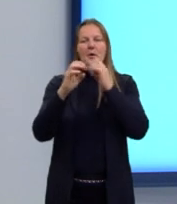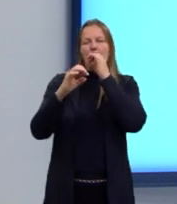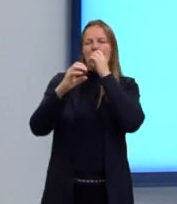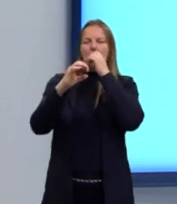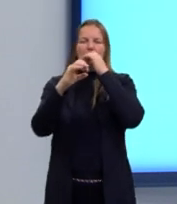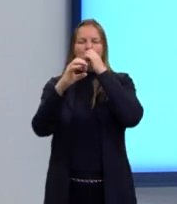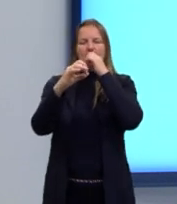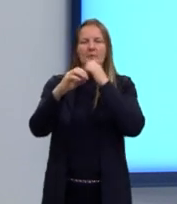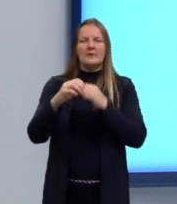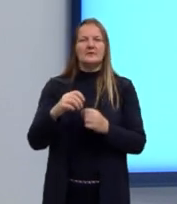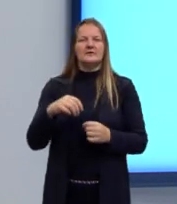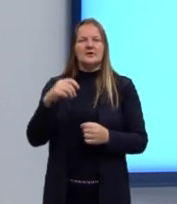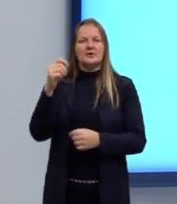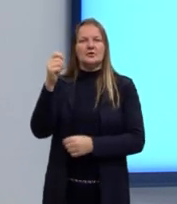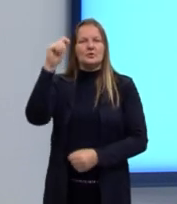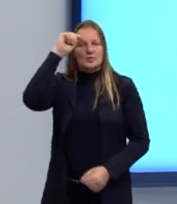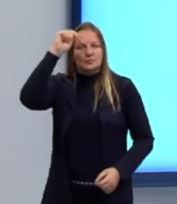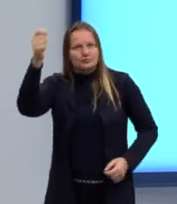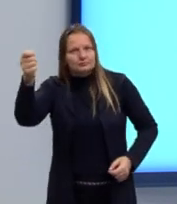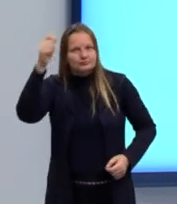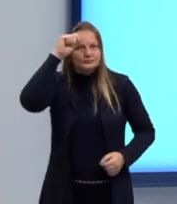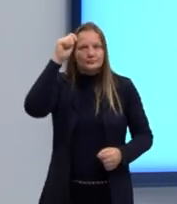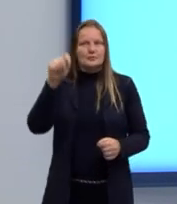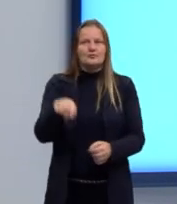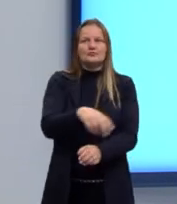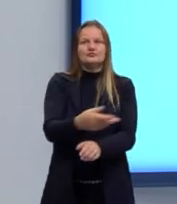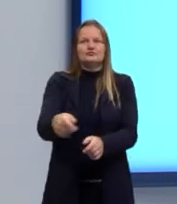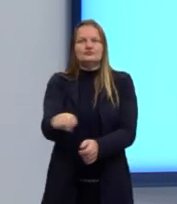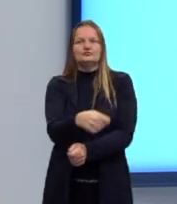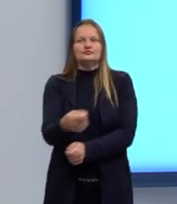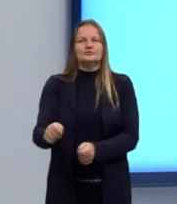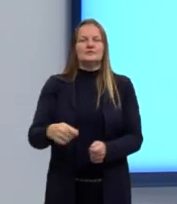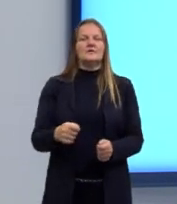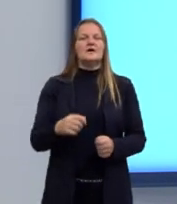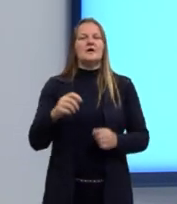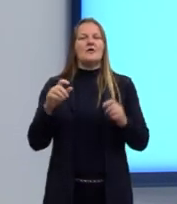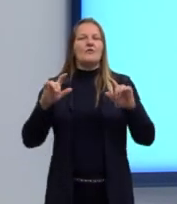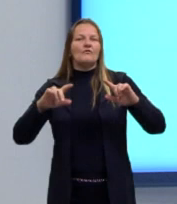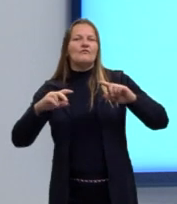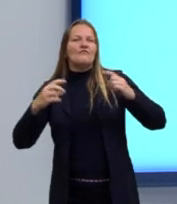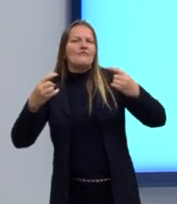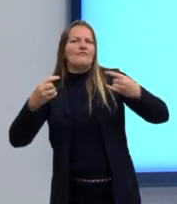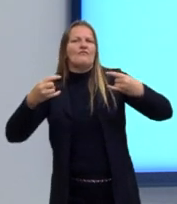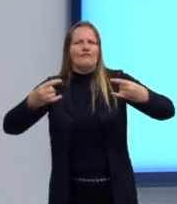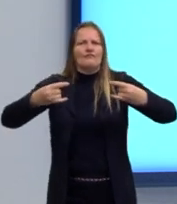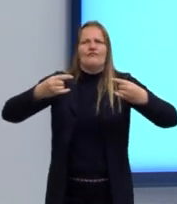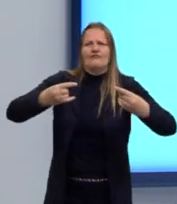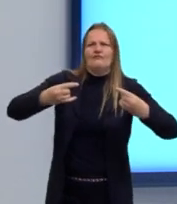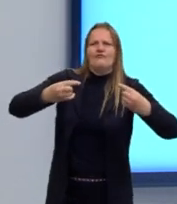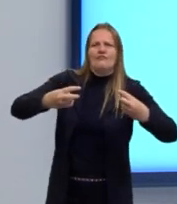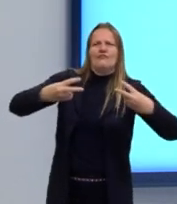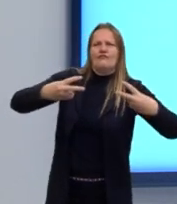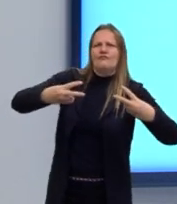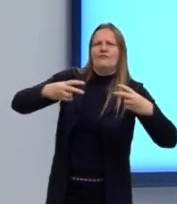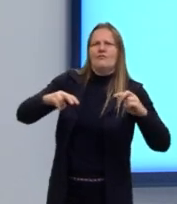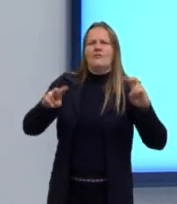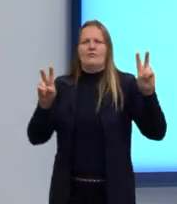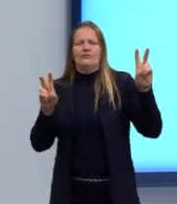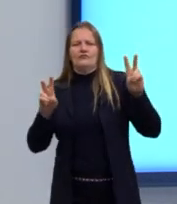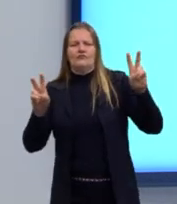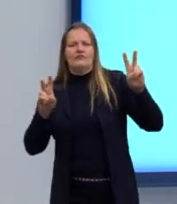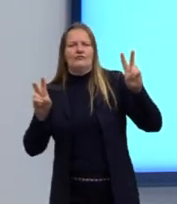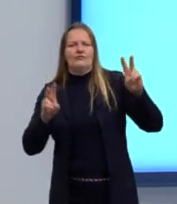Country a música eletrônica o forró o funk a música gospel o Hip